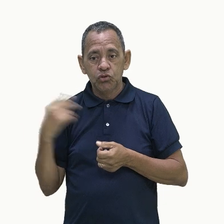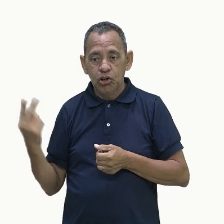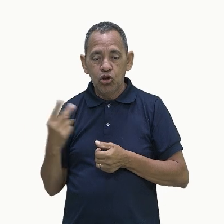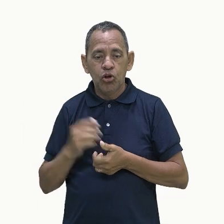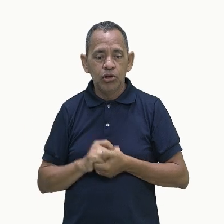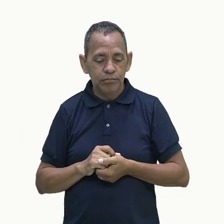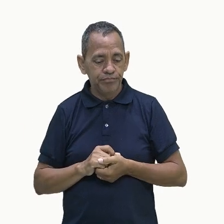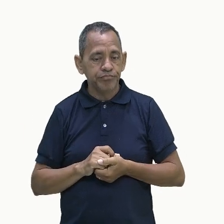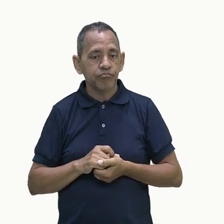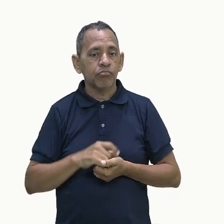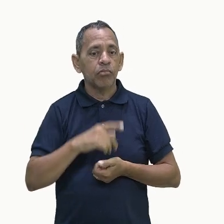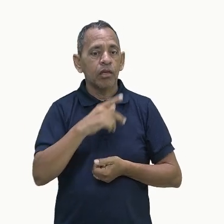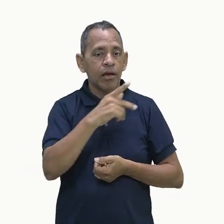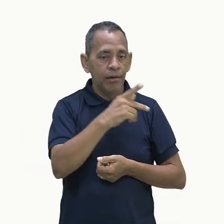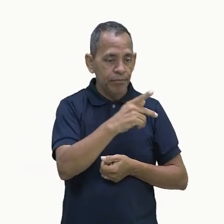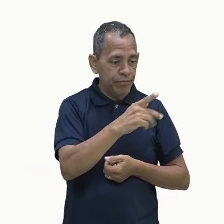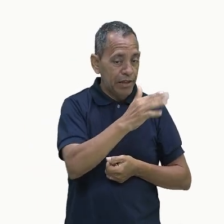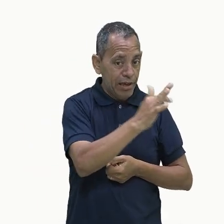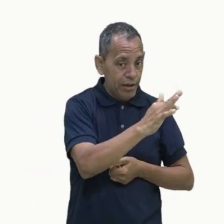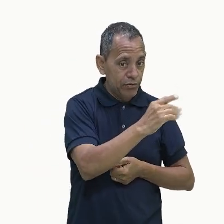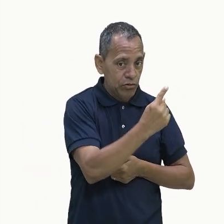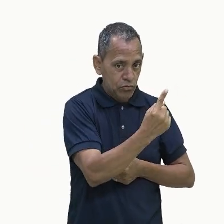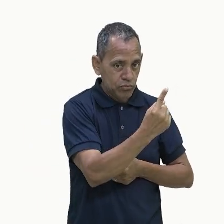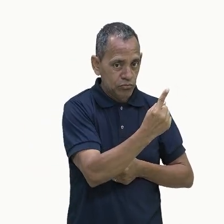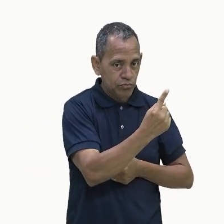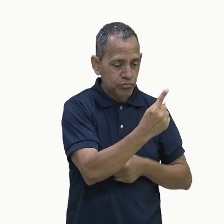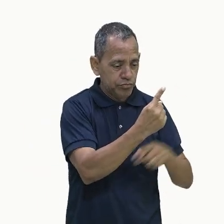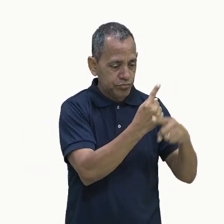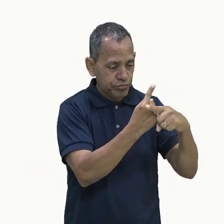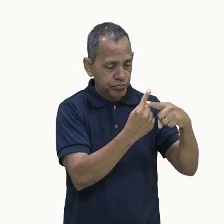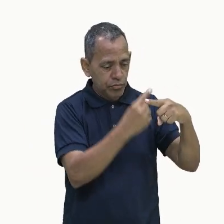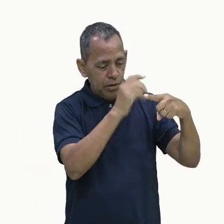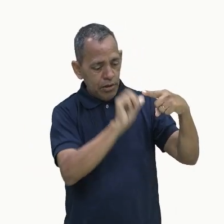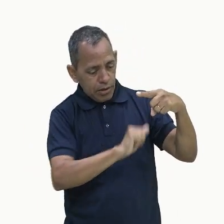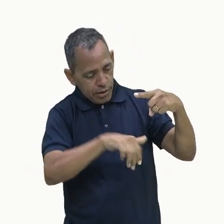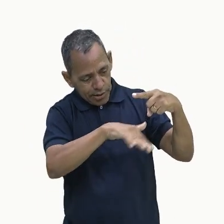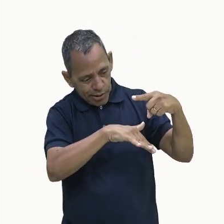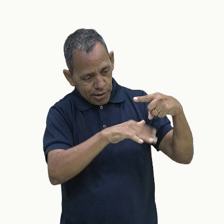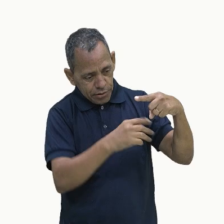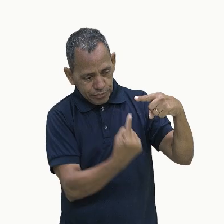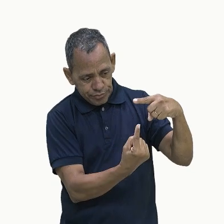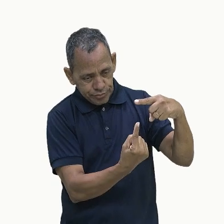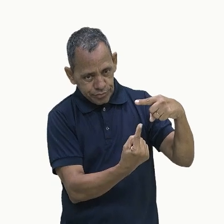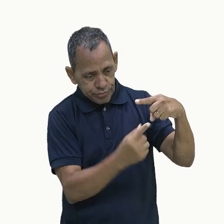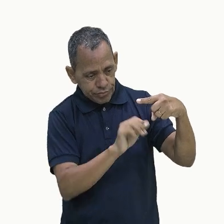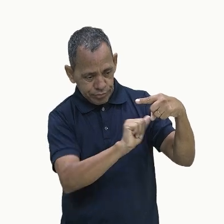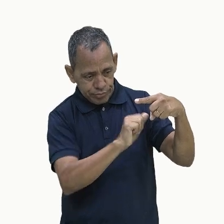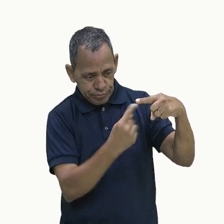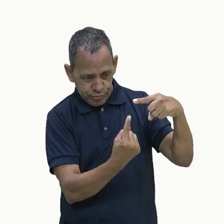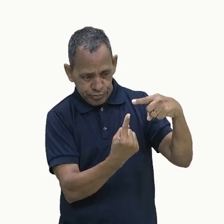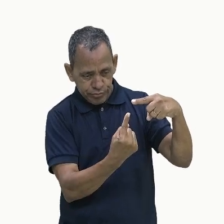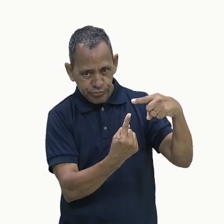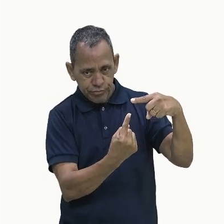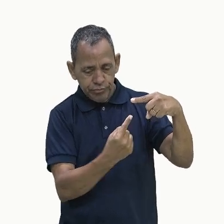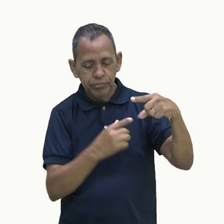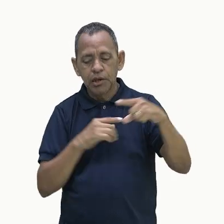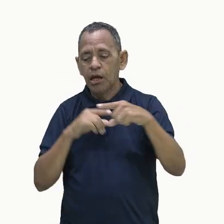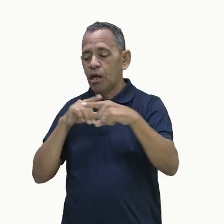Pascal. F1 está para área 1, assim